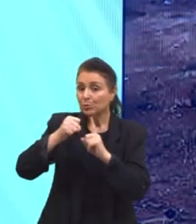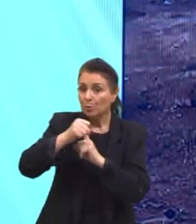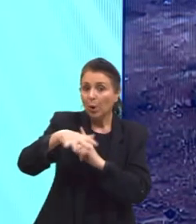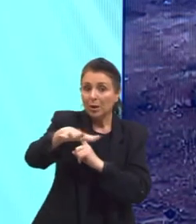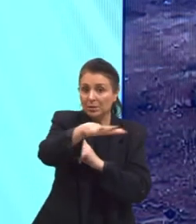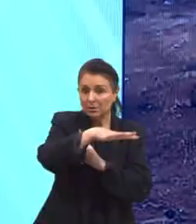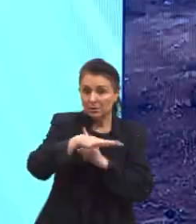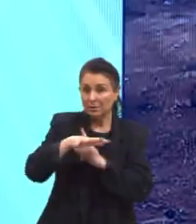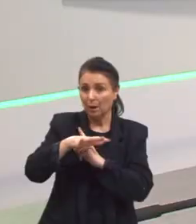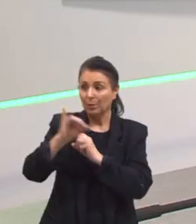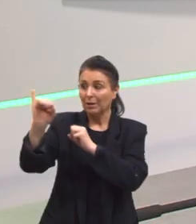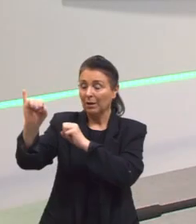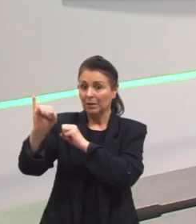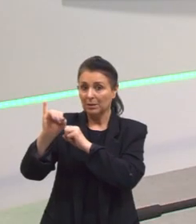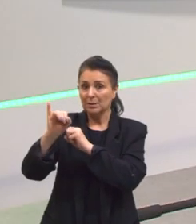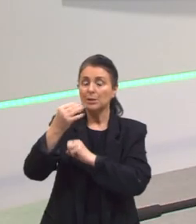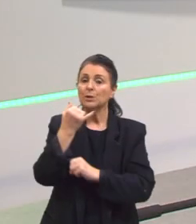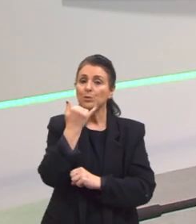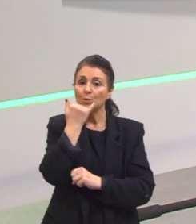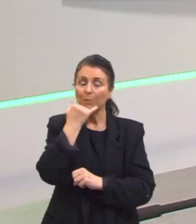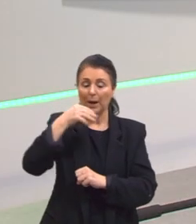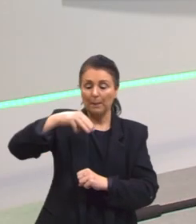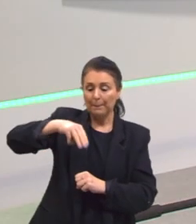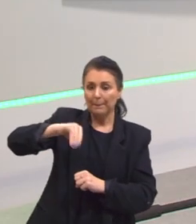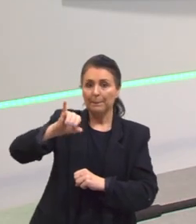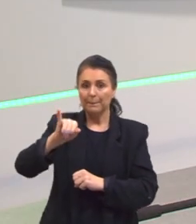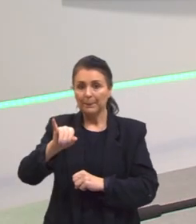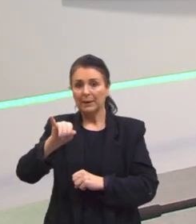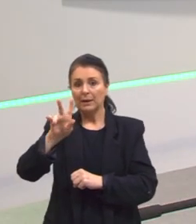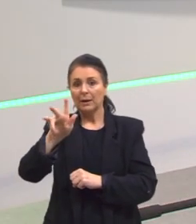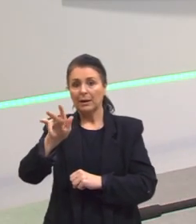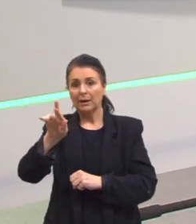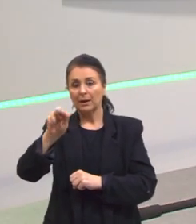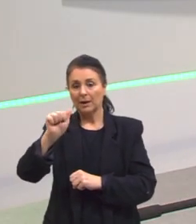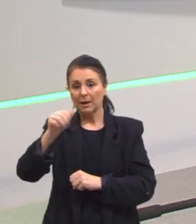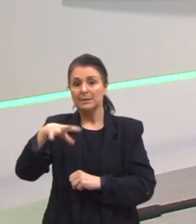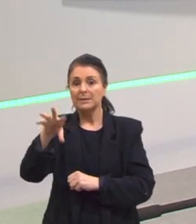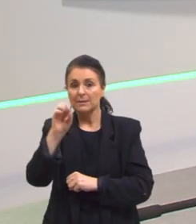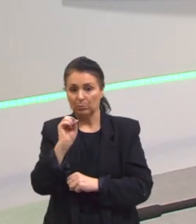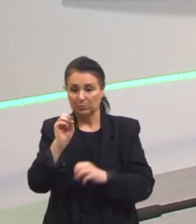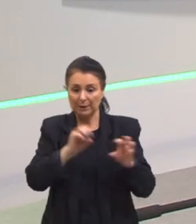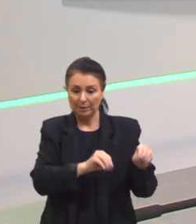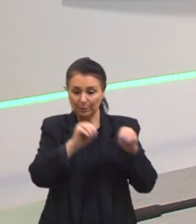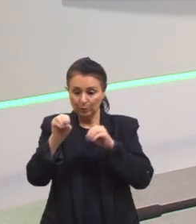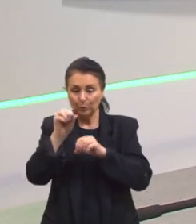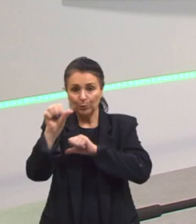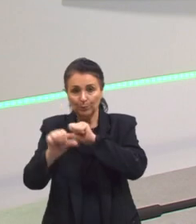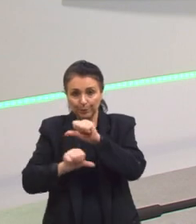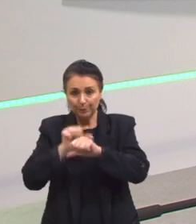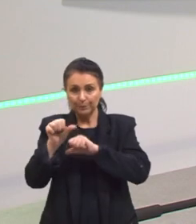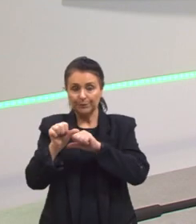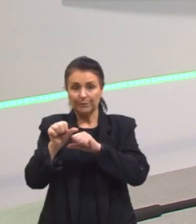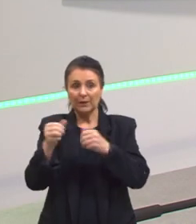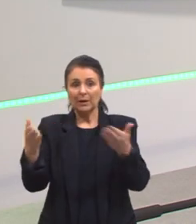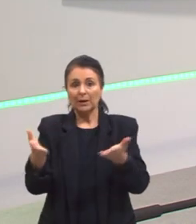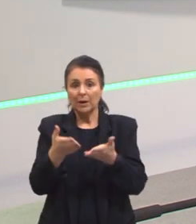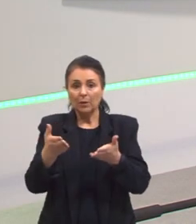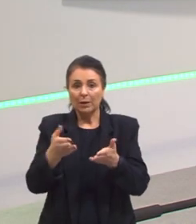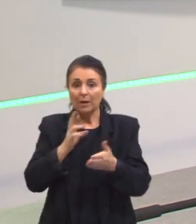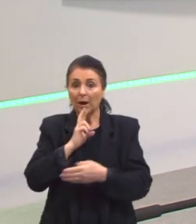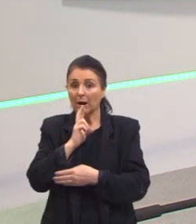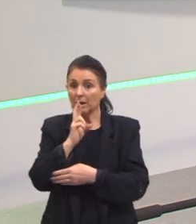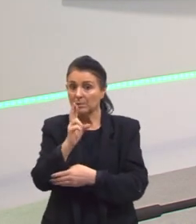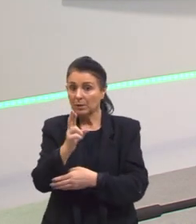temos na Imigração tá da migração o outro Imigrante quanto O Emigrante tá E aqui então tá